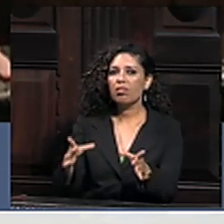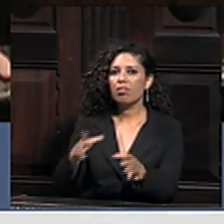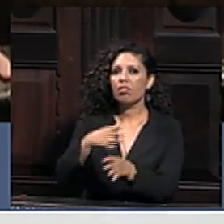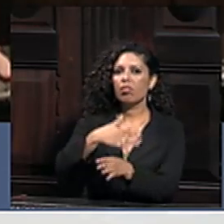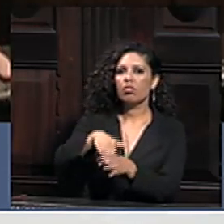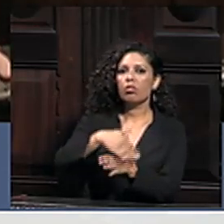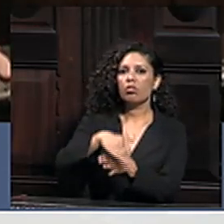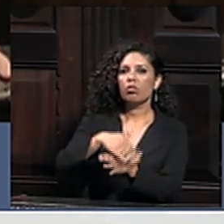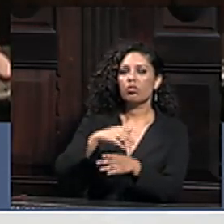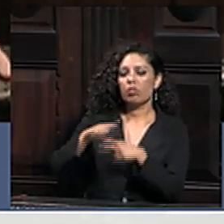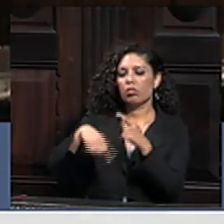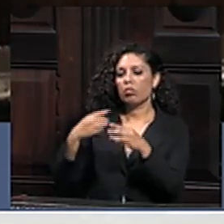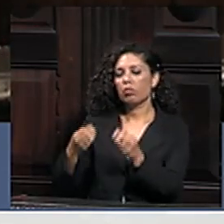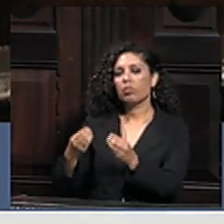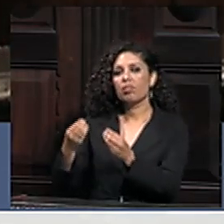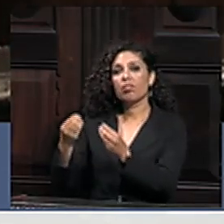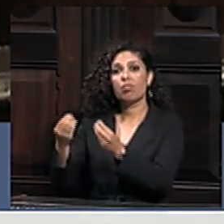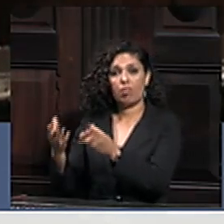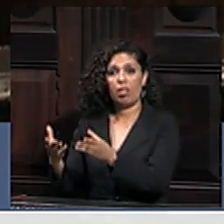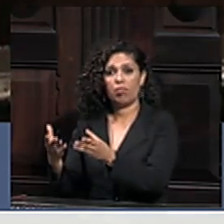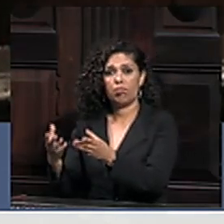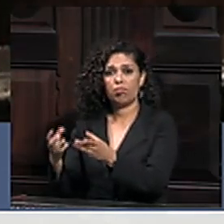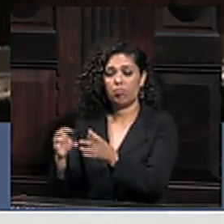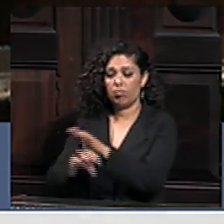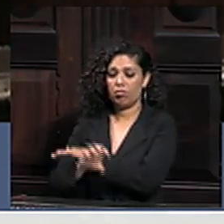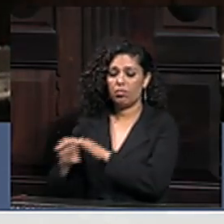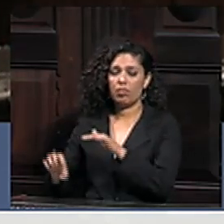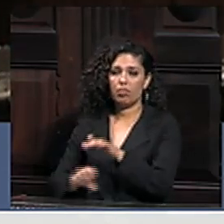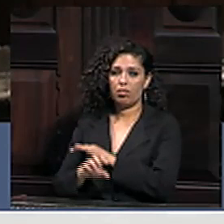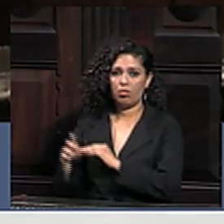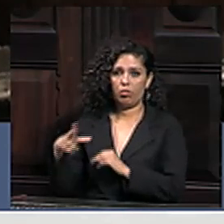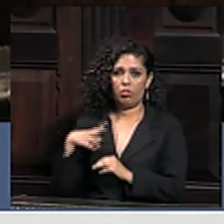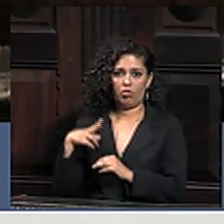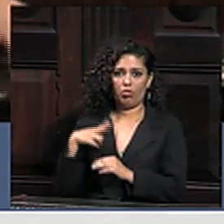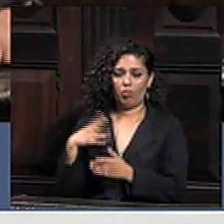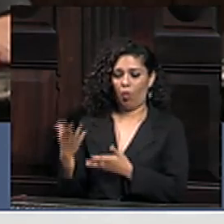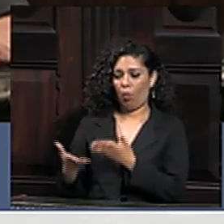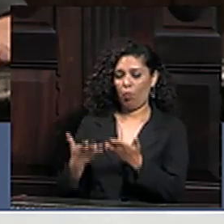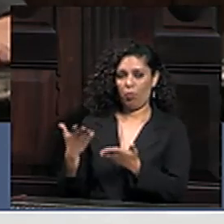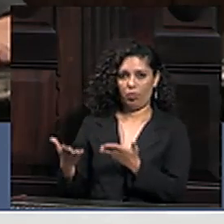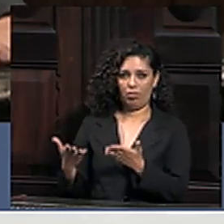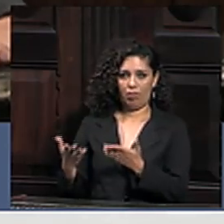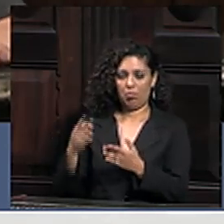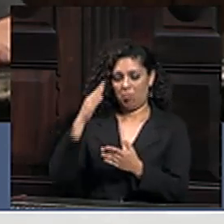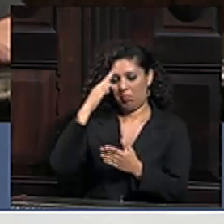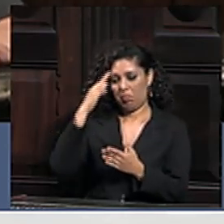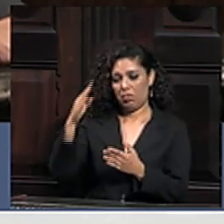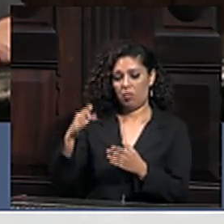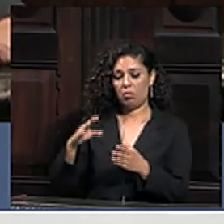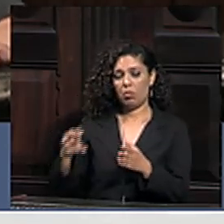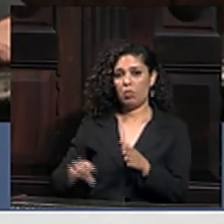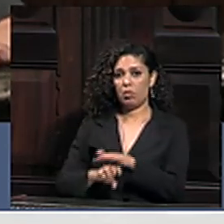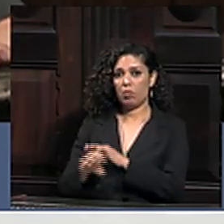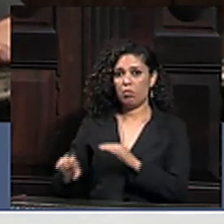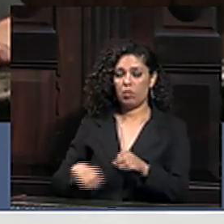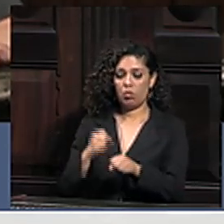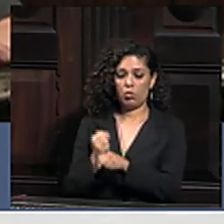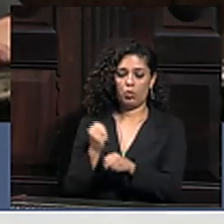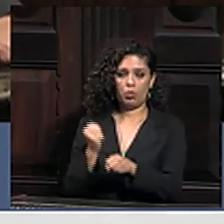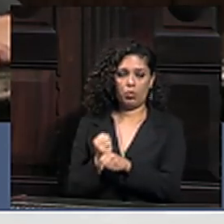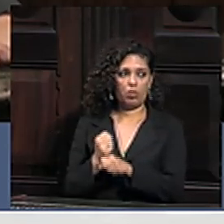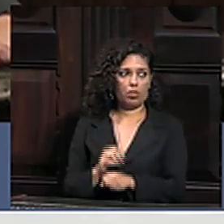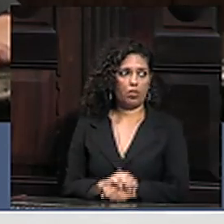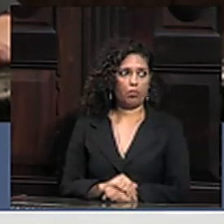de mão beijada a iniciativa privada, e principalmente as empreiteiras. Por isso sou contra pedagiar,